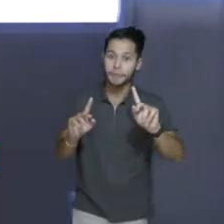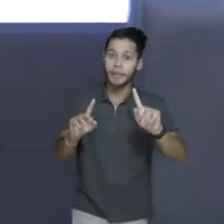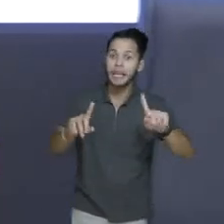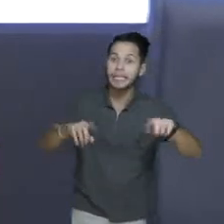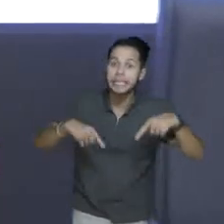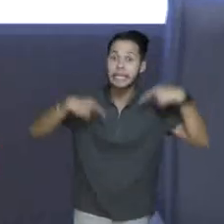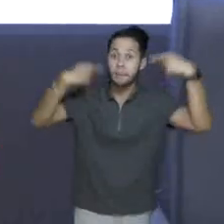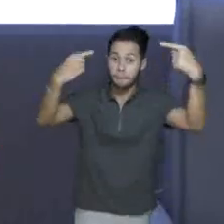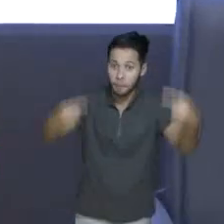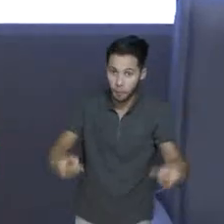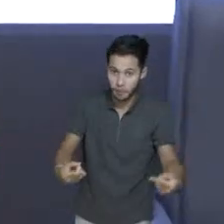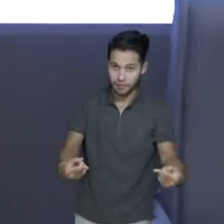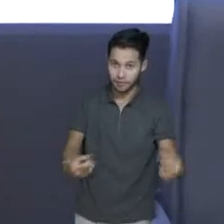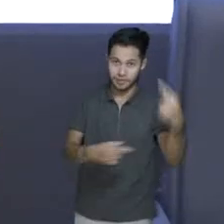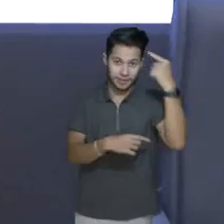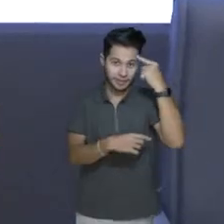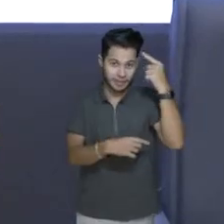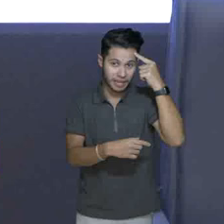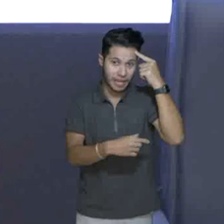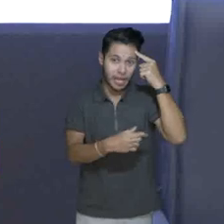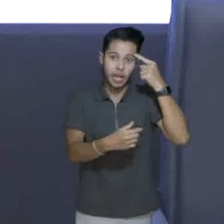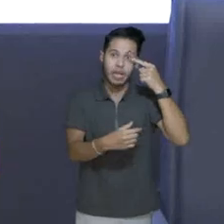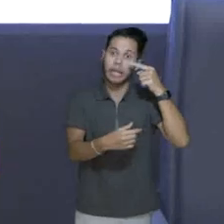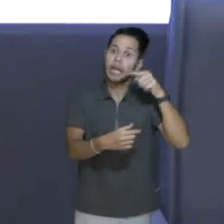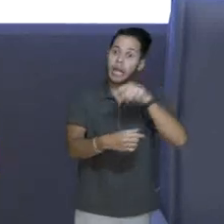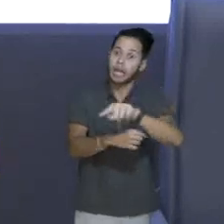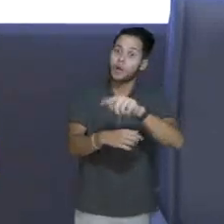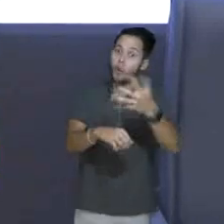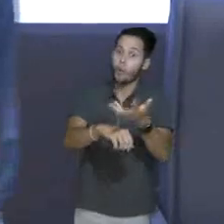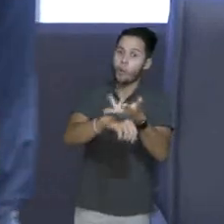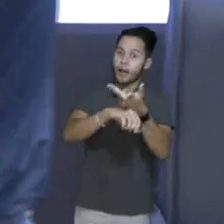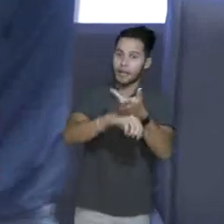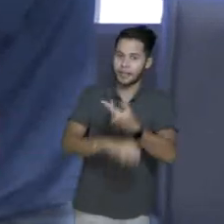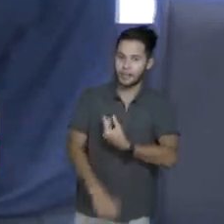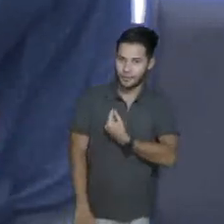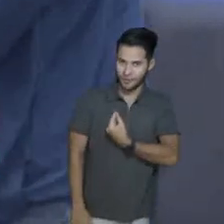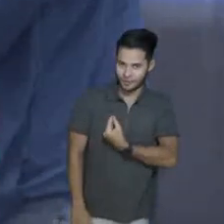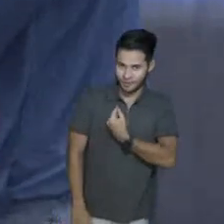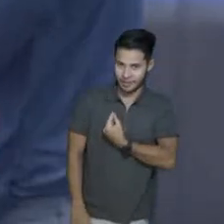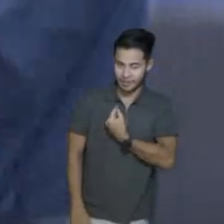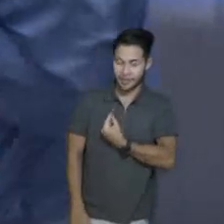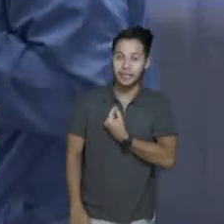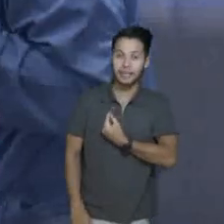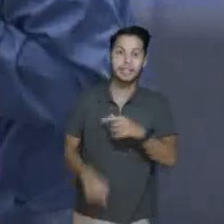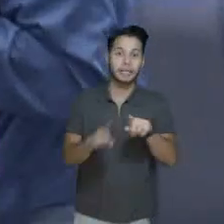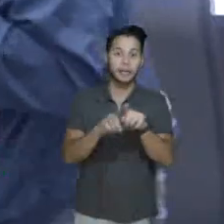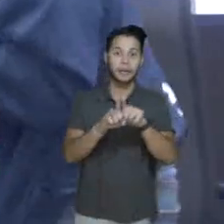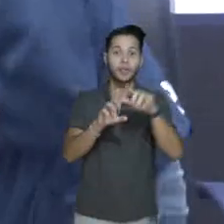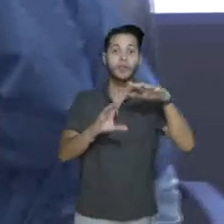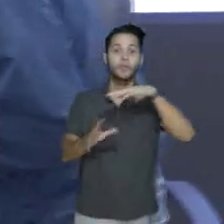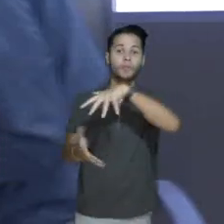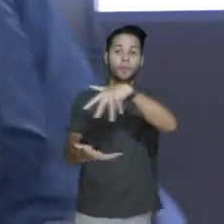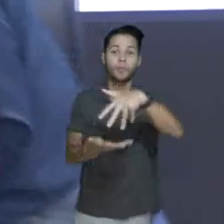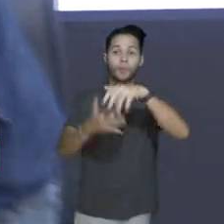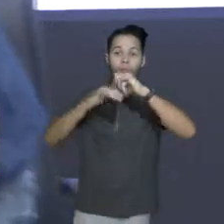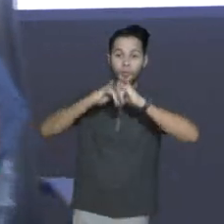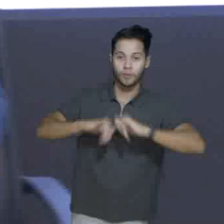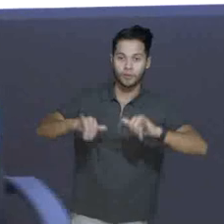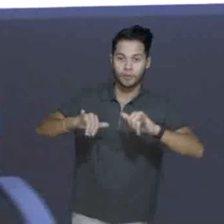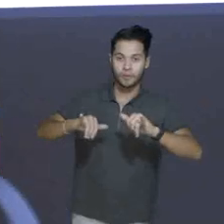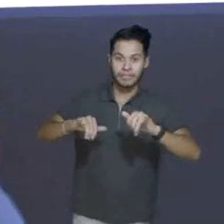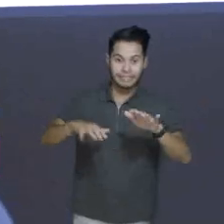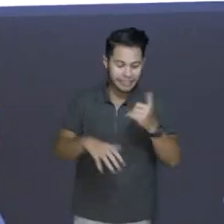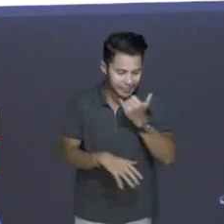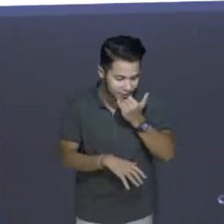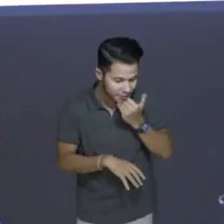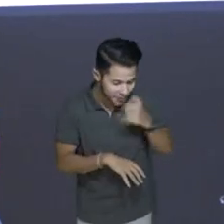Positivo como qualidade de vida e no mundo da publicidade isso ficou notório imediatamente eu Desculpa tô pisando três vezes